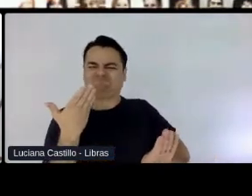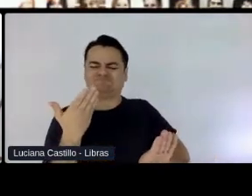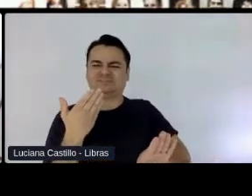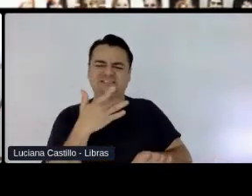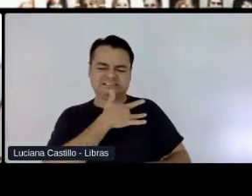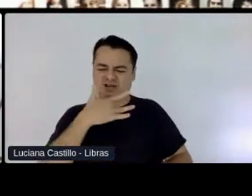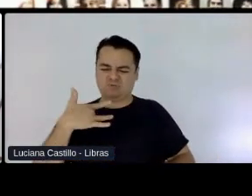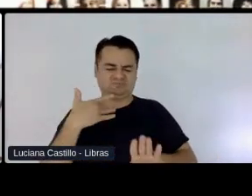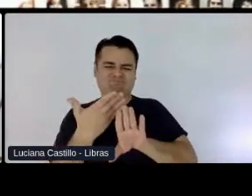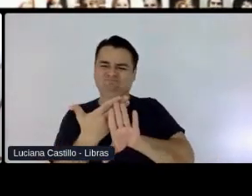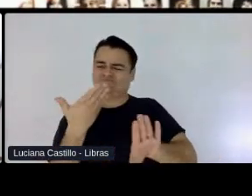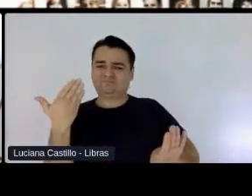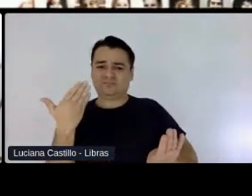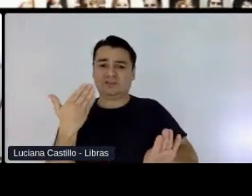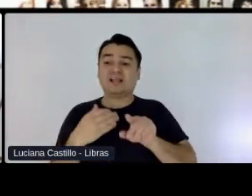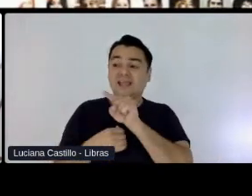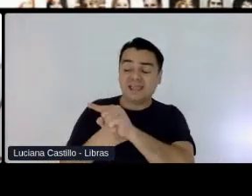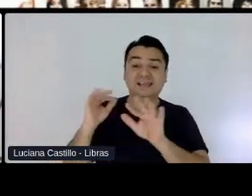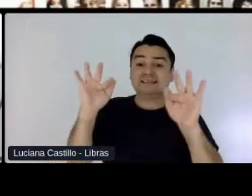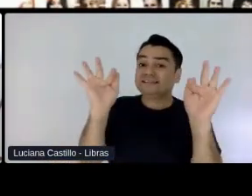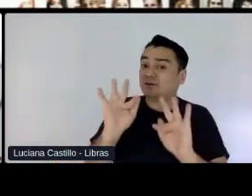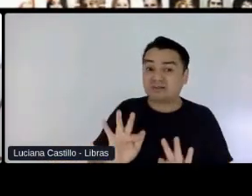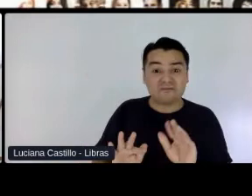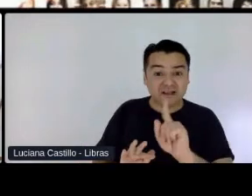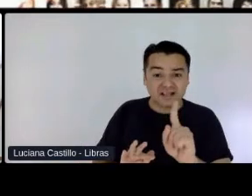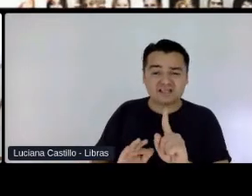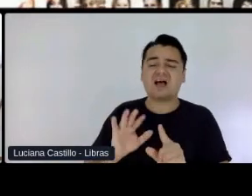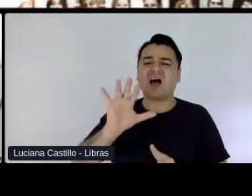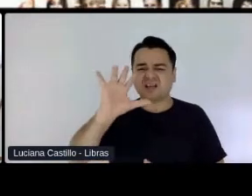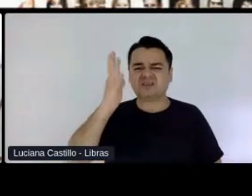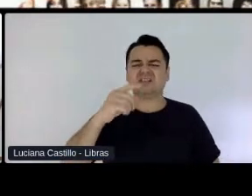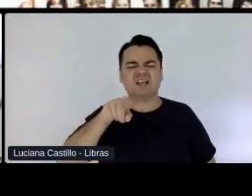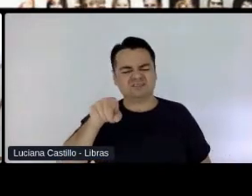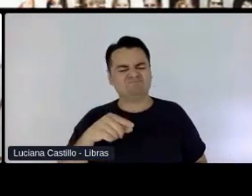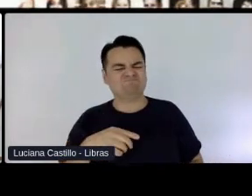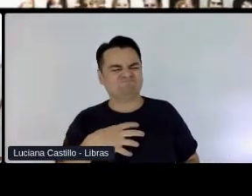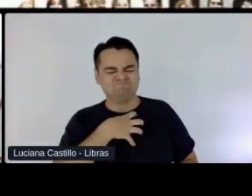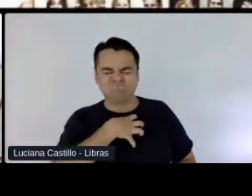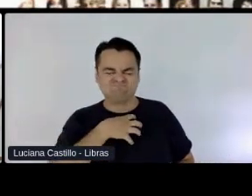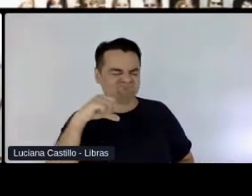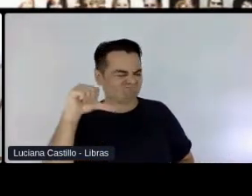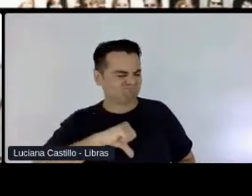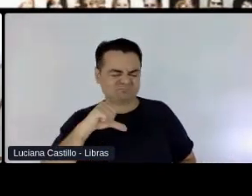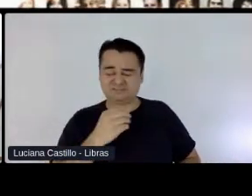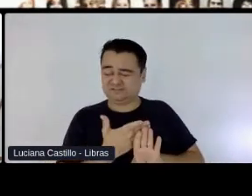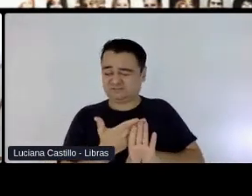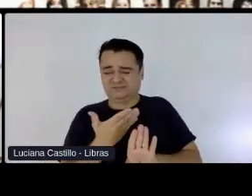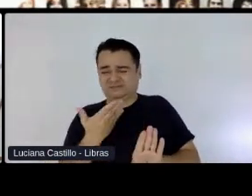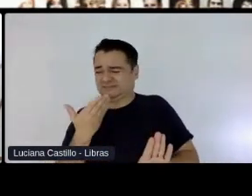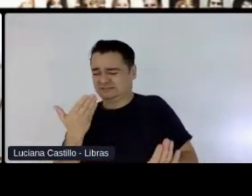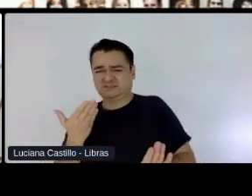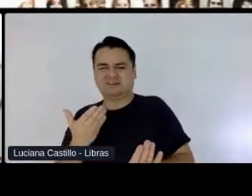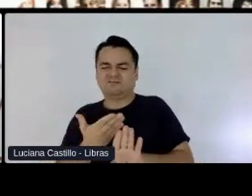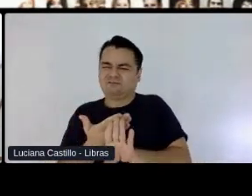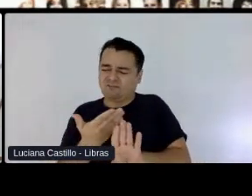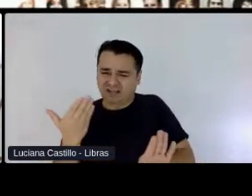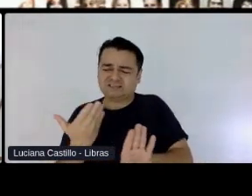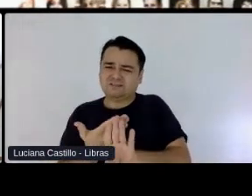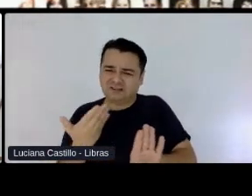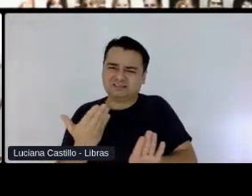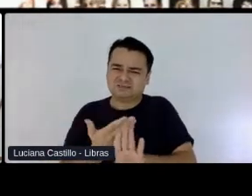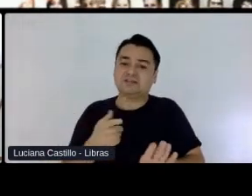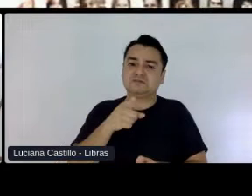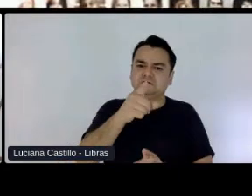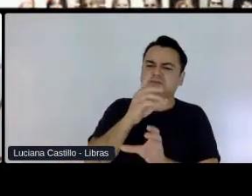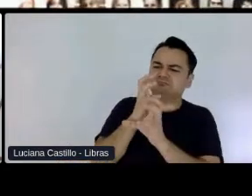ele está num ambiente que não seja representativo ou que seja tóxico para ele, ele vai acabar se afastando mais, né? A gente entende